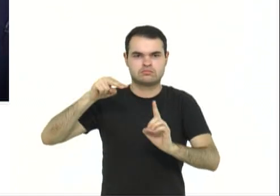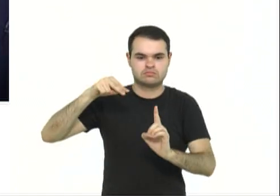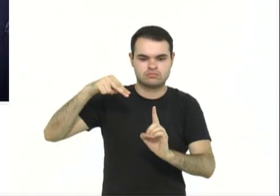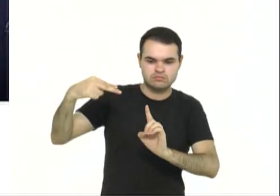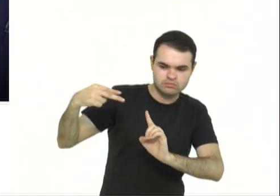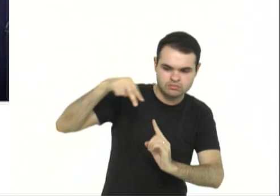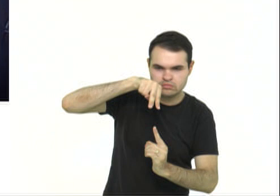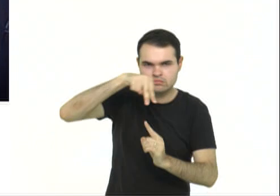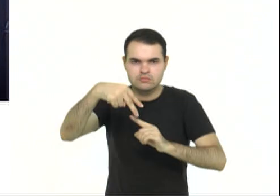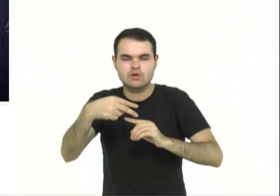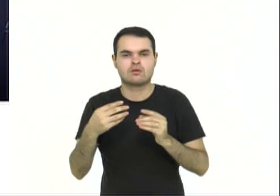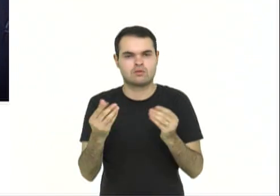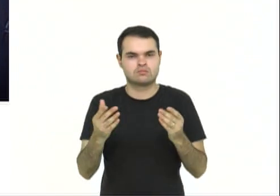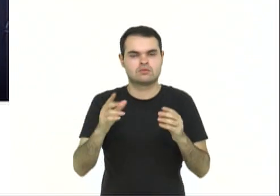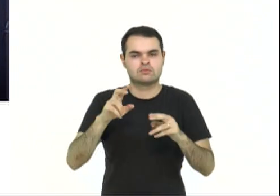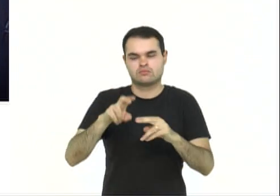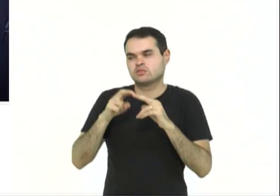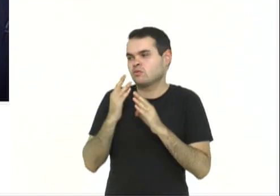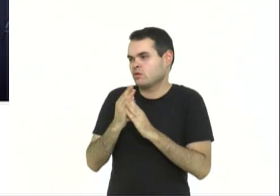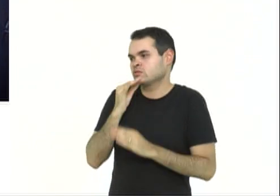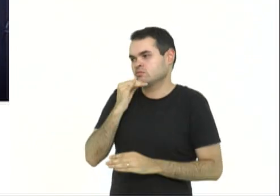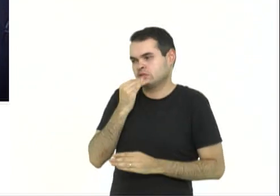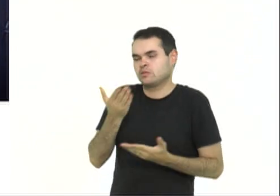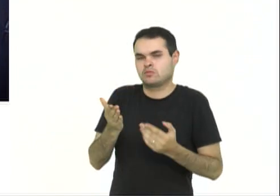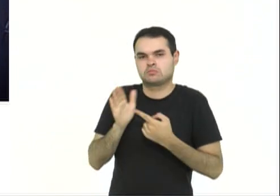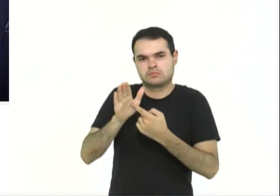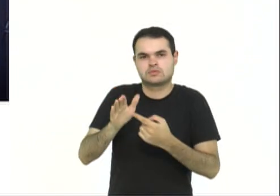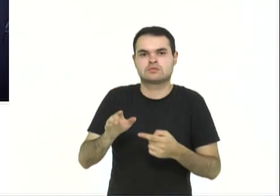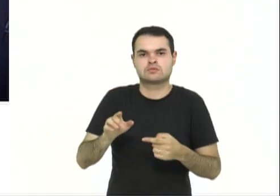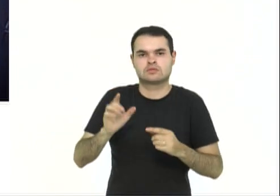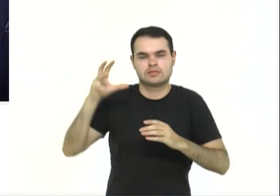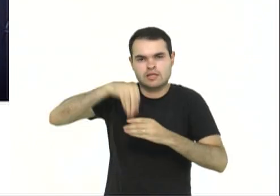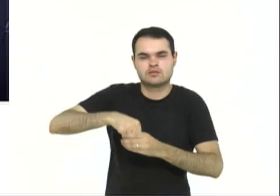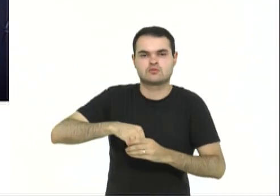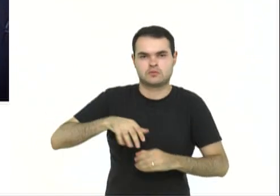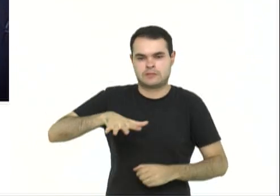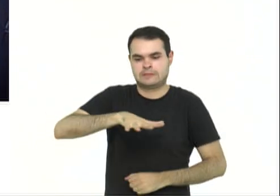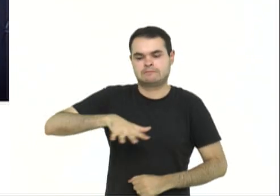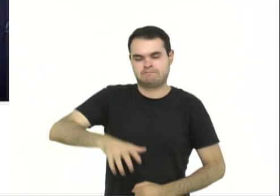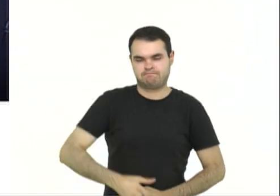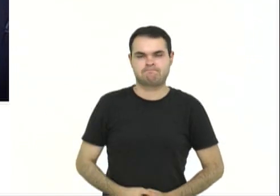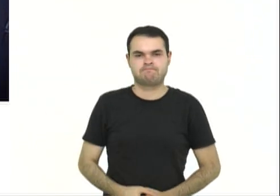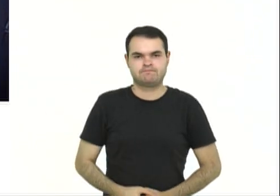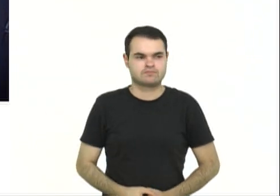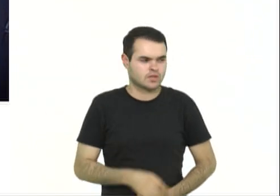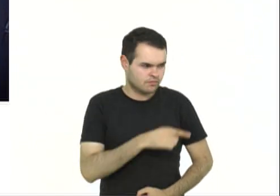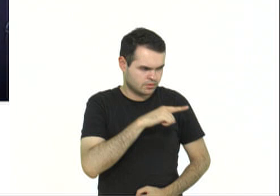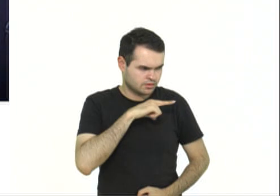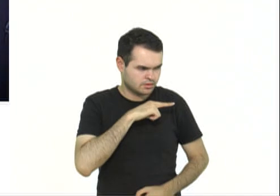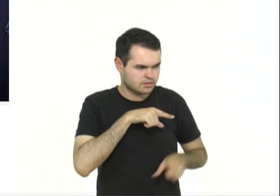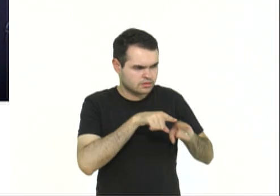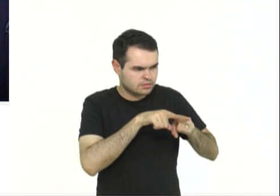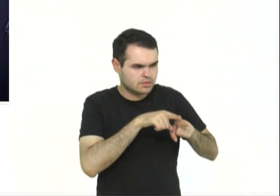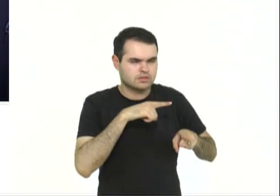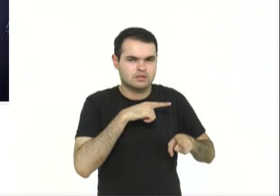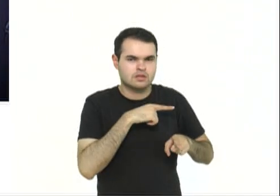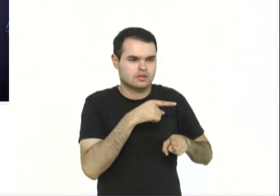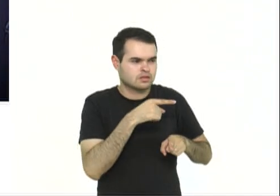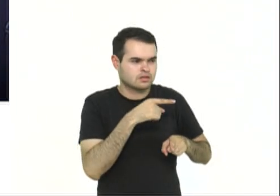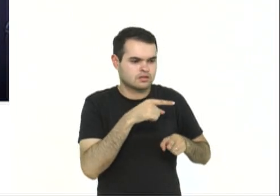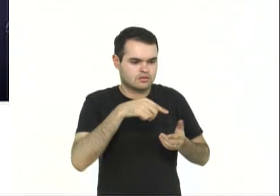né? Então esse quadrinho acho que é um exemplo assim que entra nessa área. Nessa área, né? E você tem também aqui